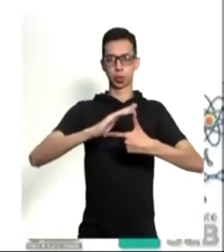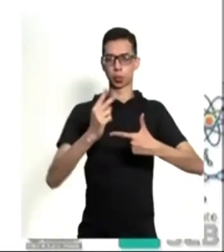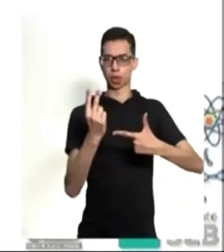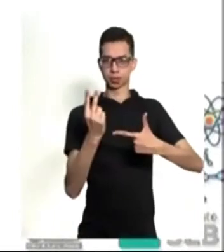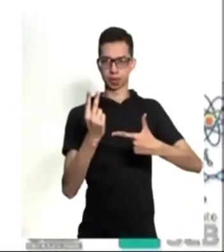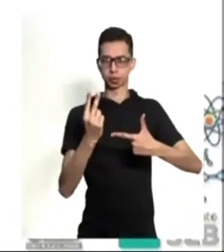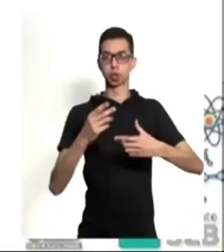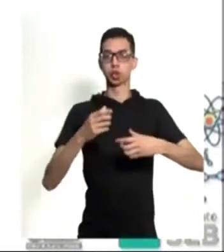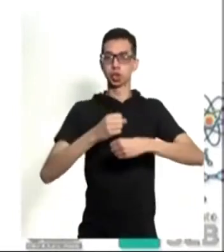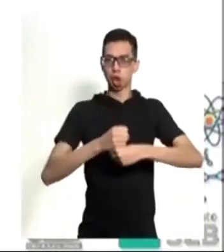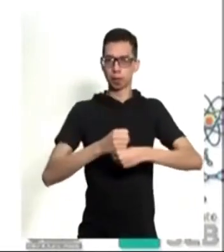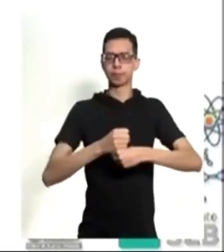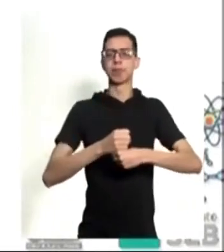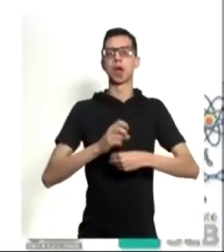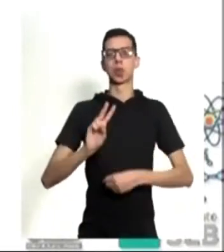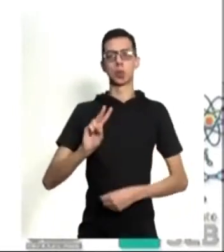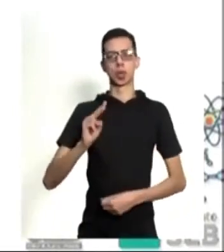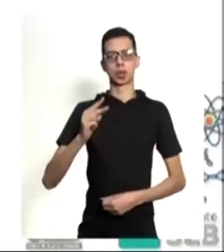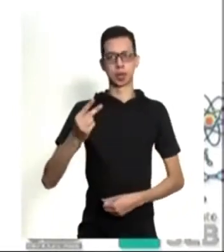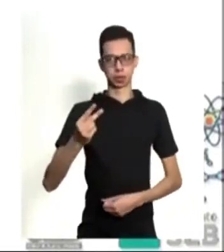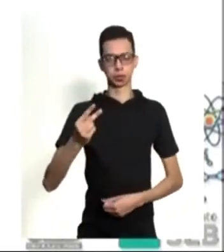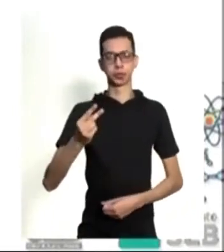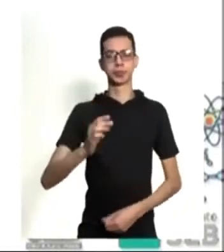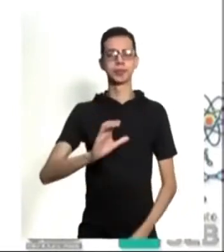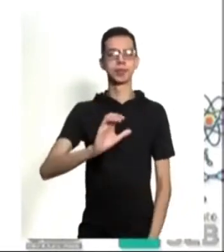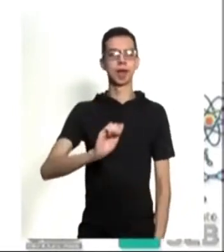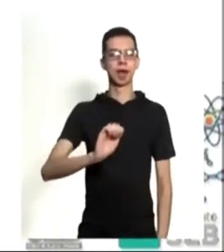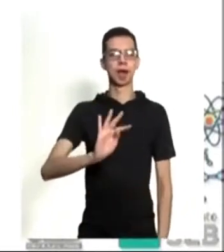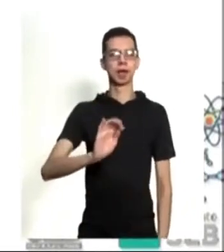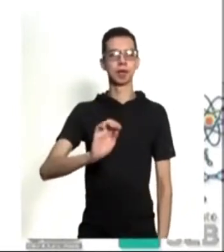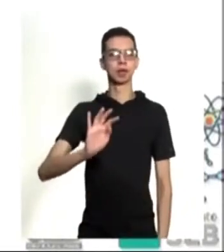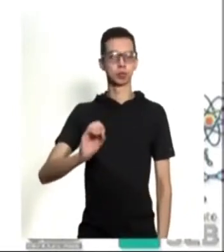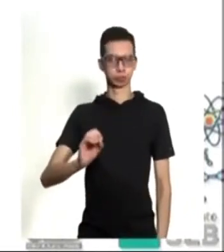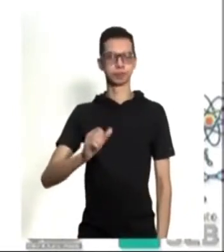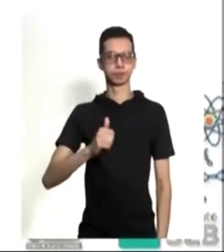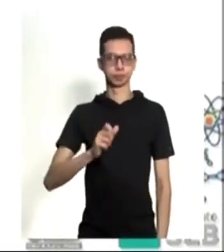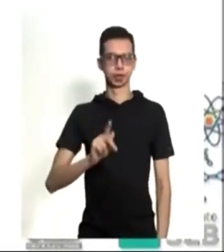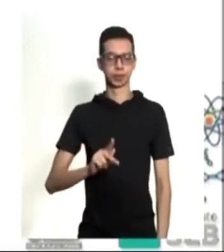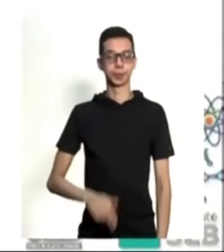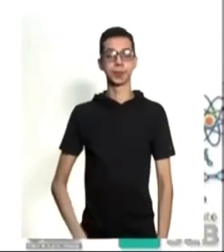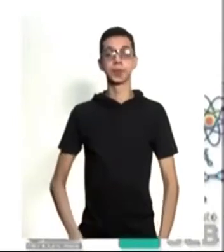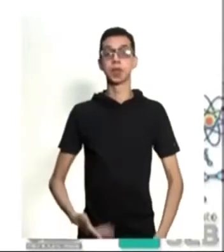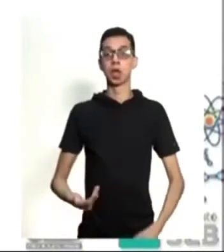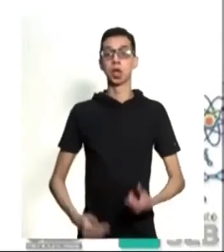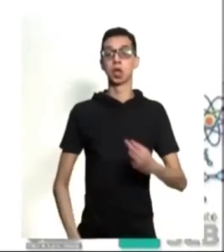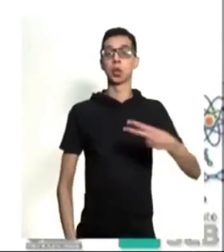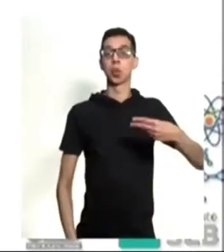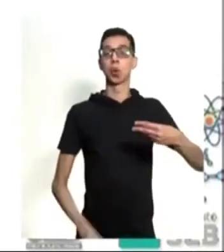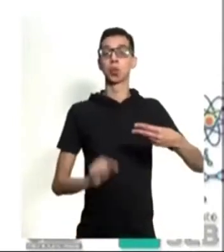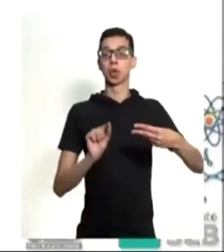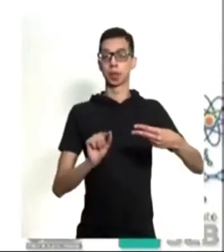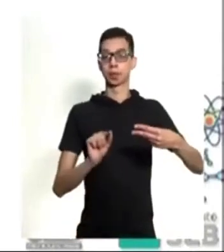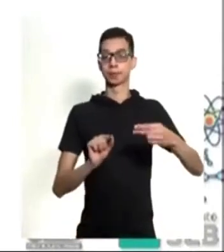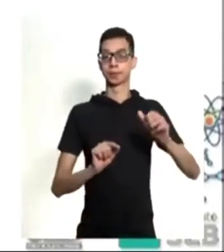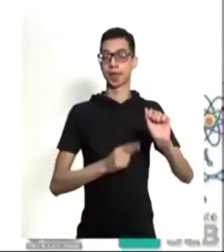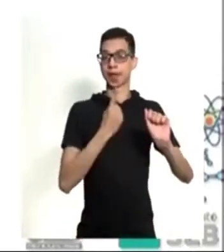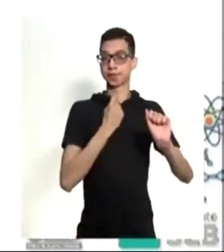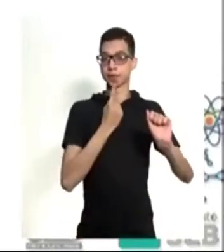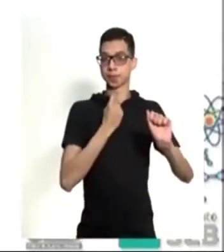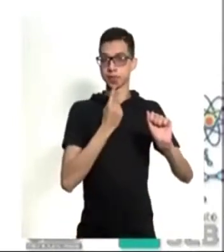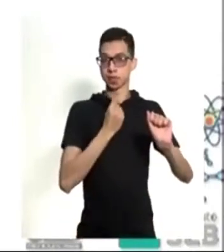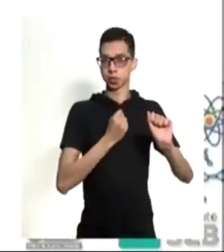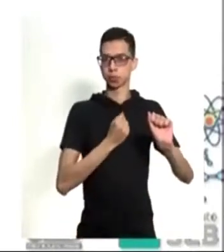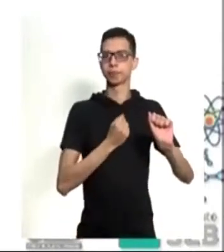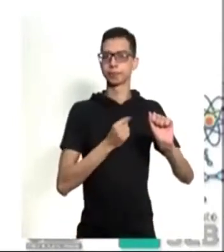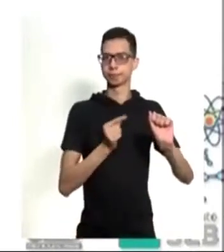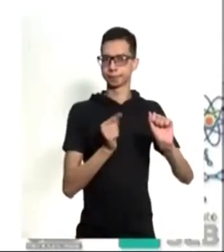dos catetos. Hipotenusa ao quadrado é a diagonal do cubo ao quadrado. É igual um cateto vermelhinho A ao quadrado.